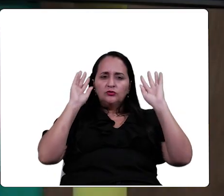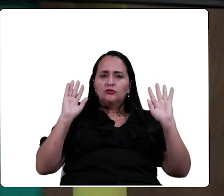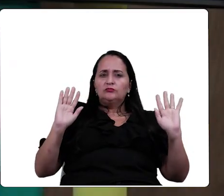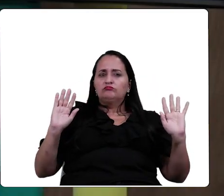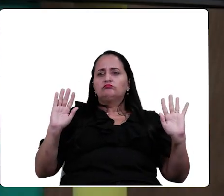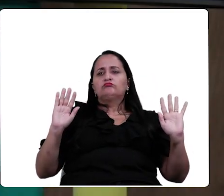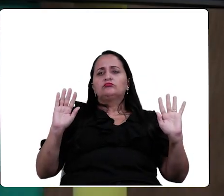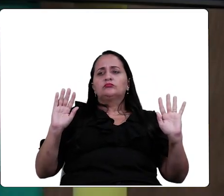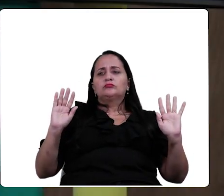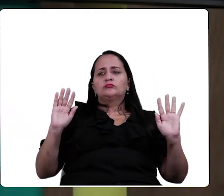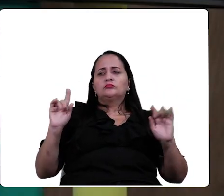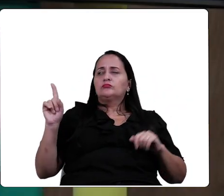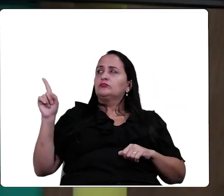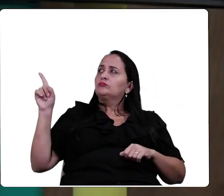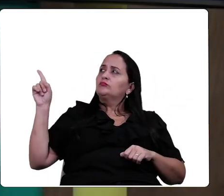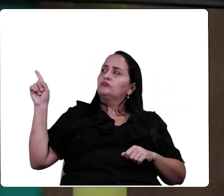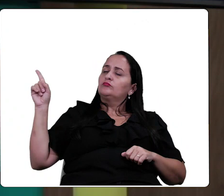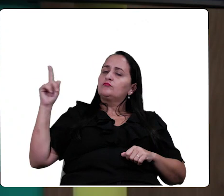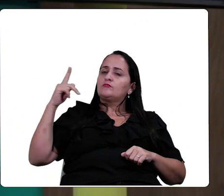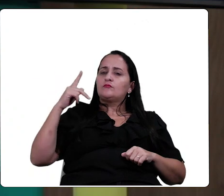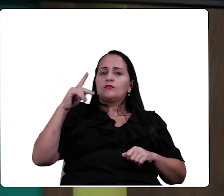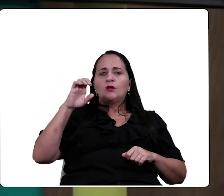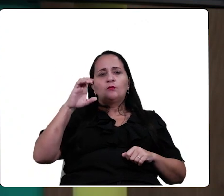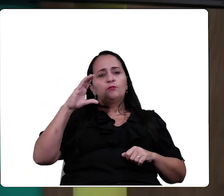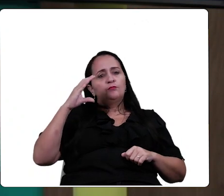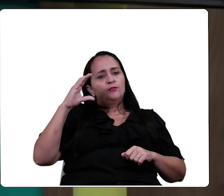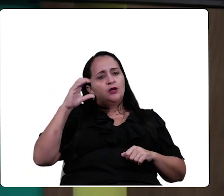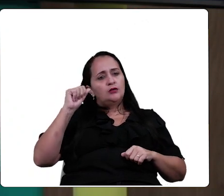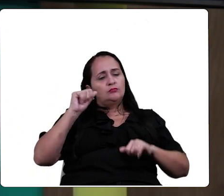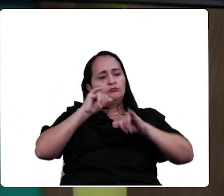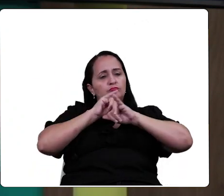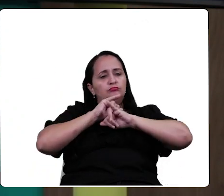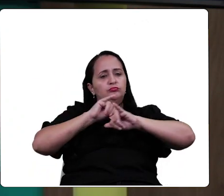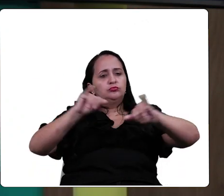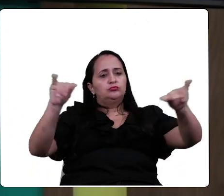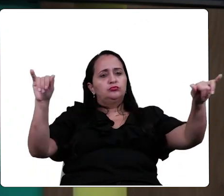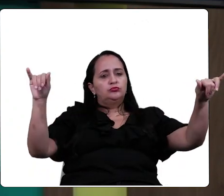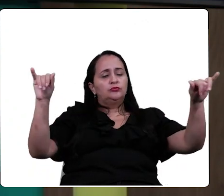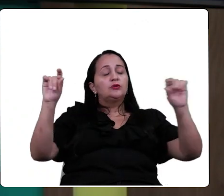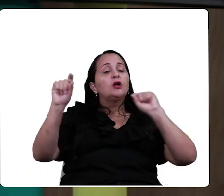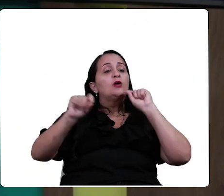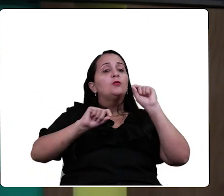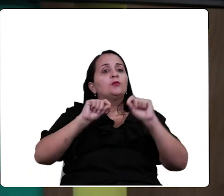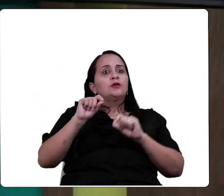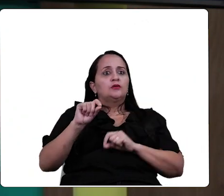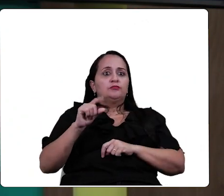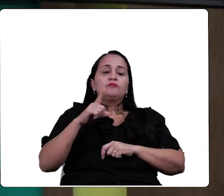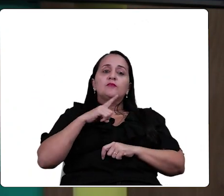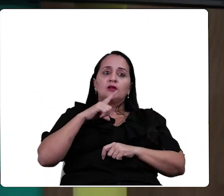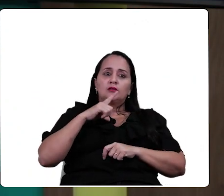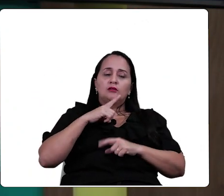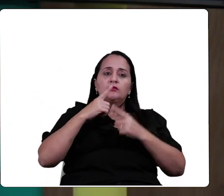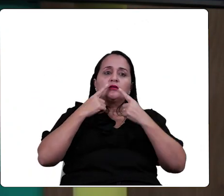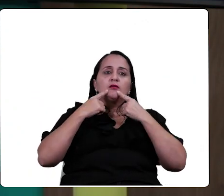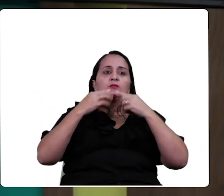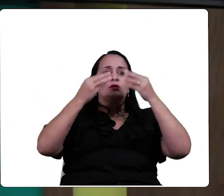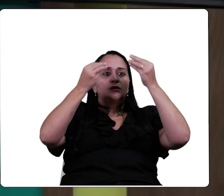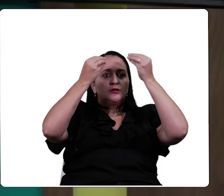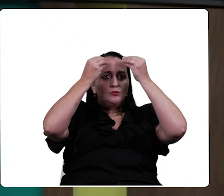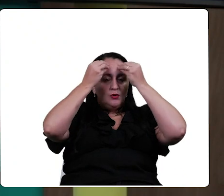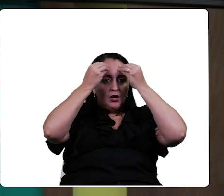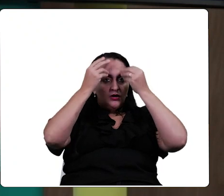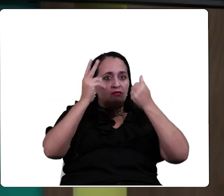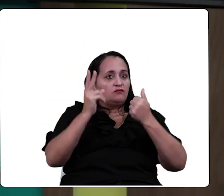mesmo, essa peça publicitária, ela envolve a linguagem verbal e a não verbal, que não é